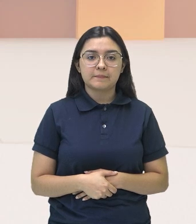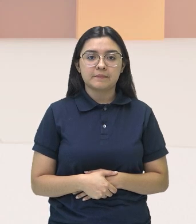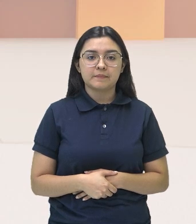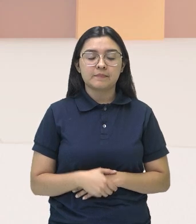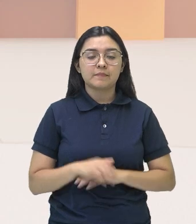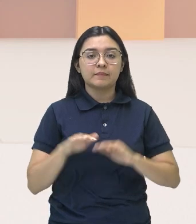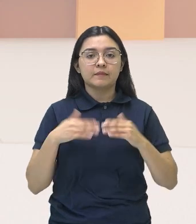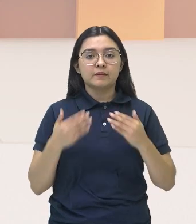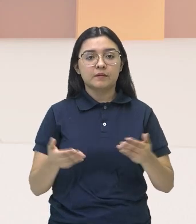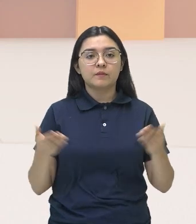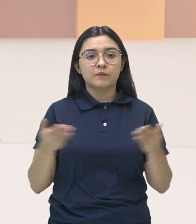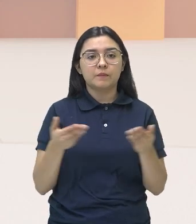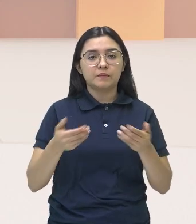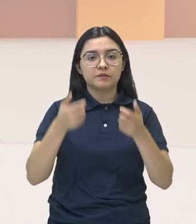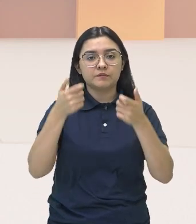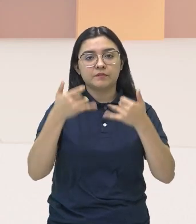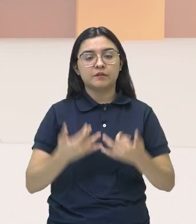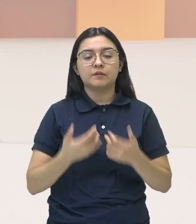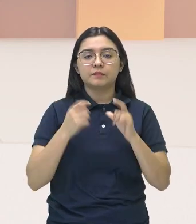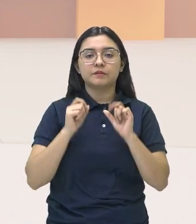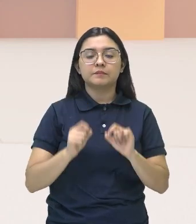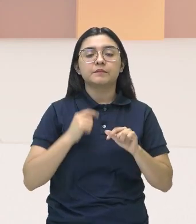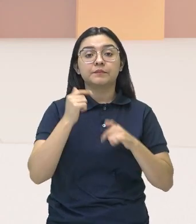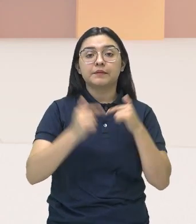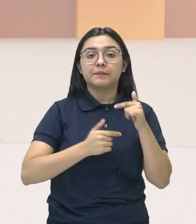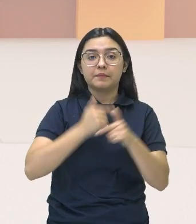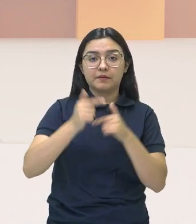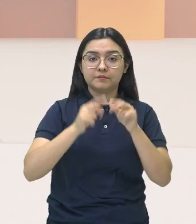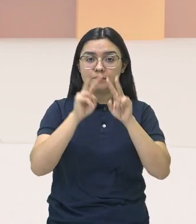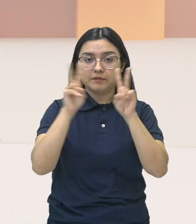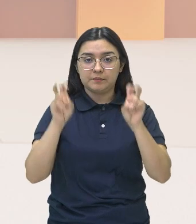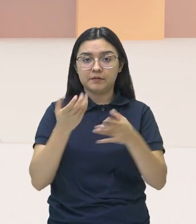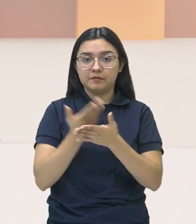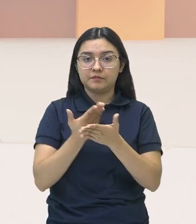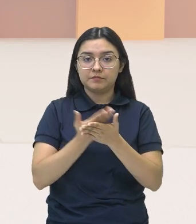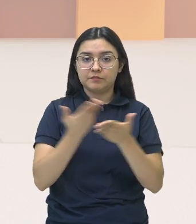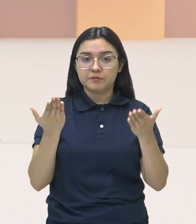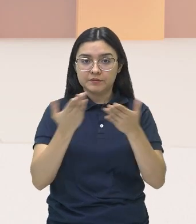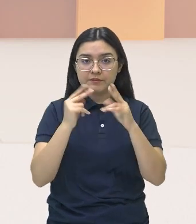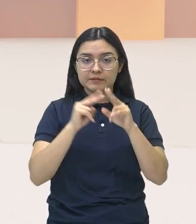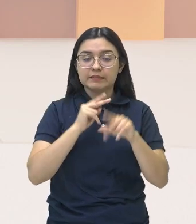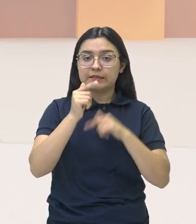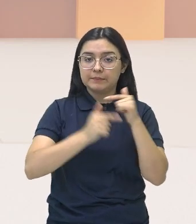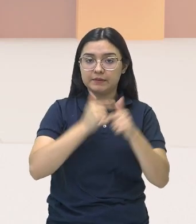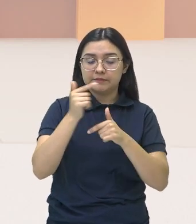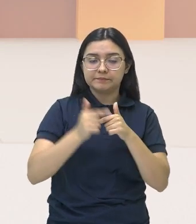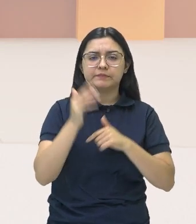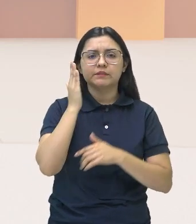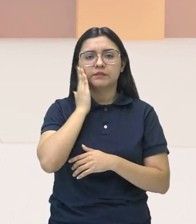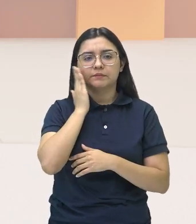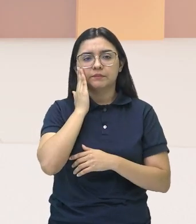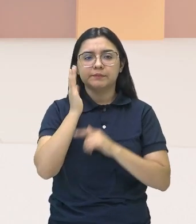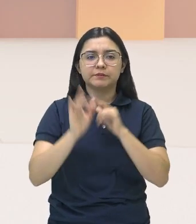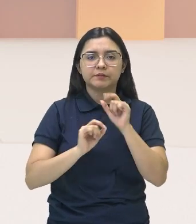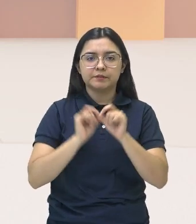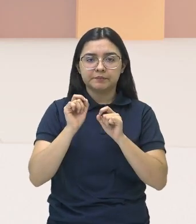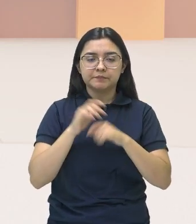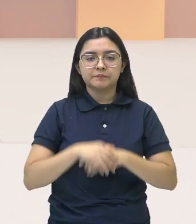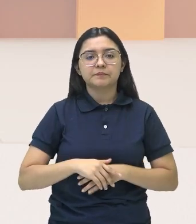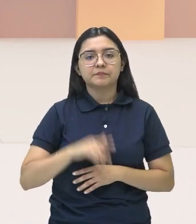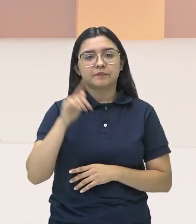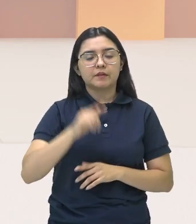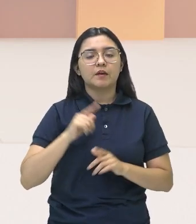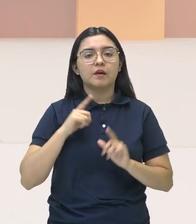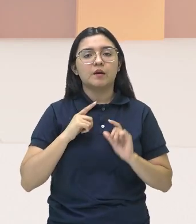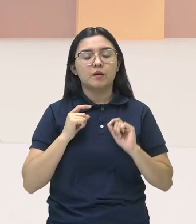Então, vamos falar hoje sobre a questão do trabalho. O trabalho, nós sabemos que é uma